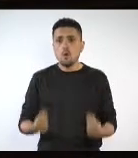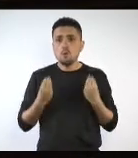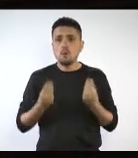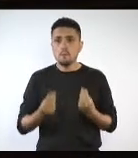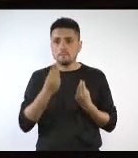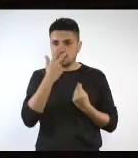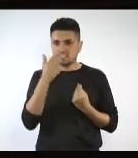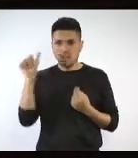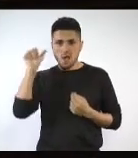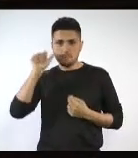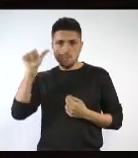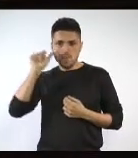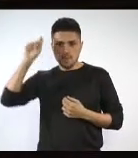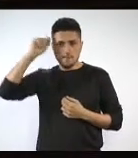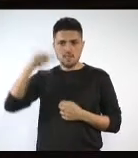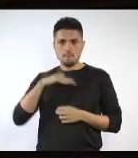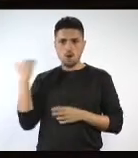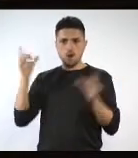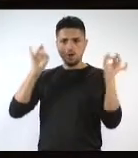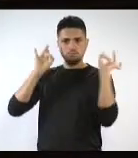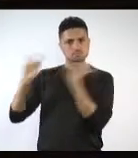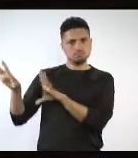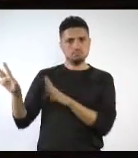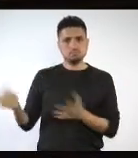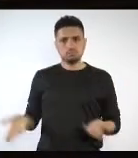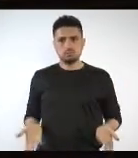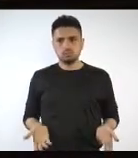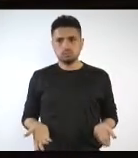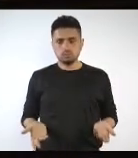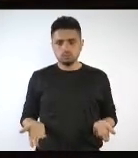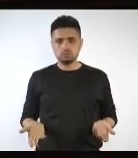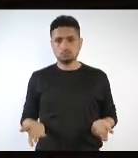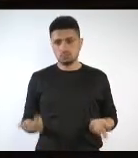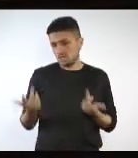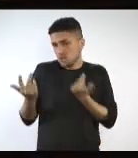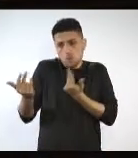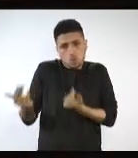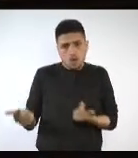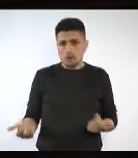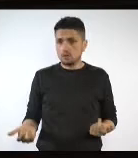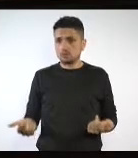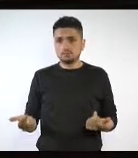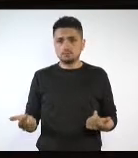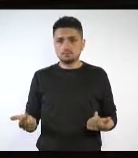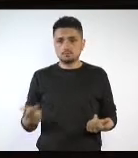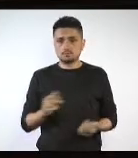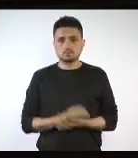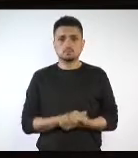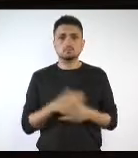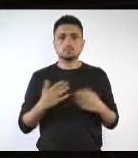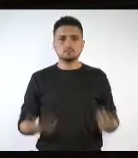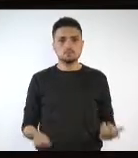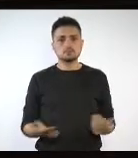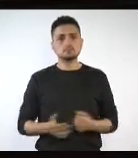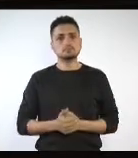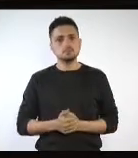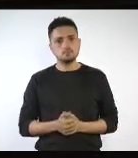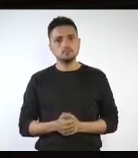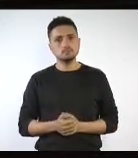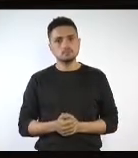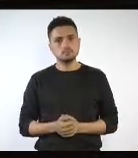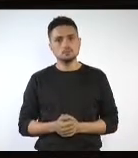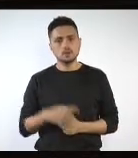mulheres. Você está permitindo a morte dessas mulheres. Então aqui, inclusive,